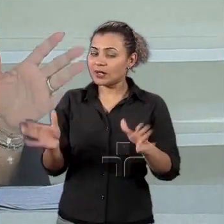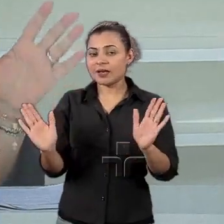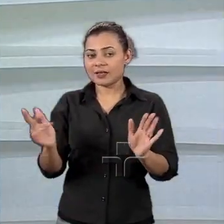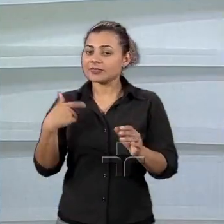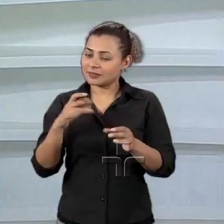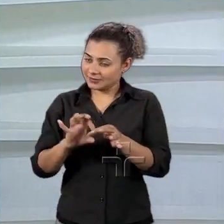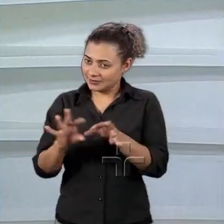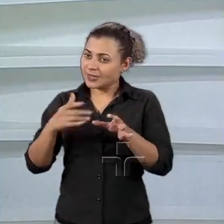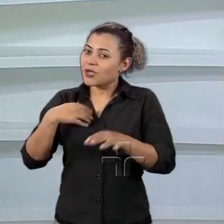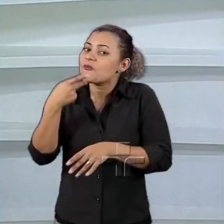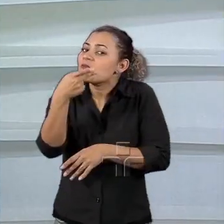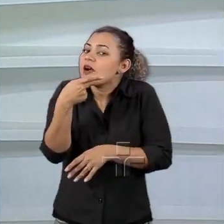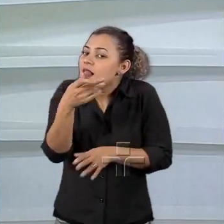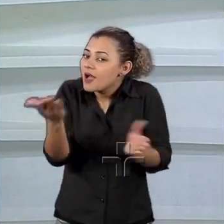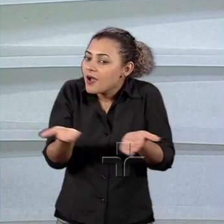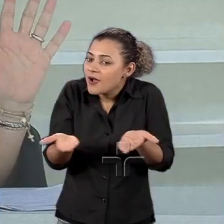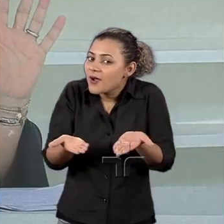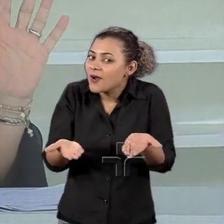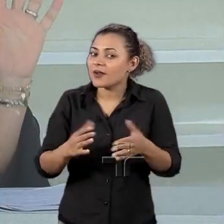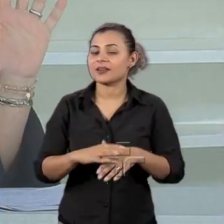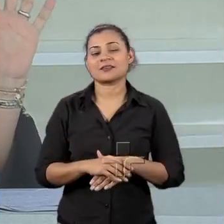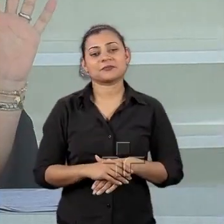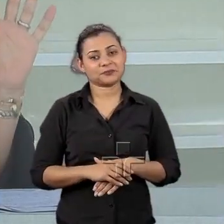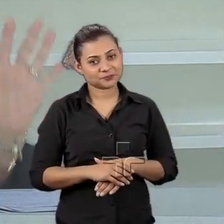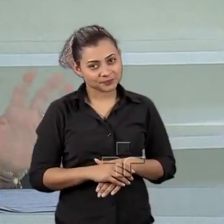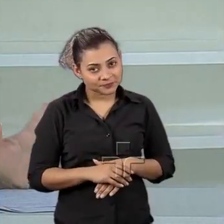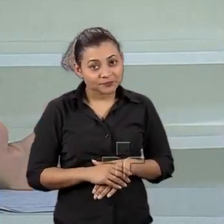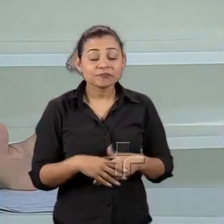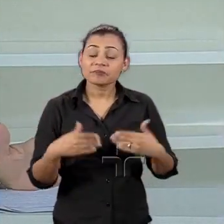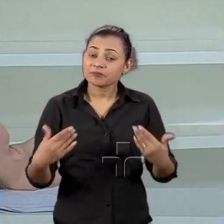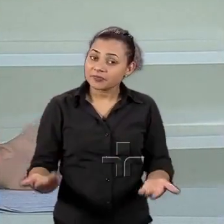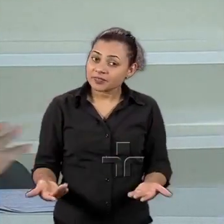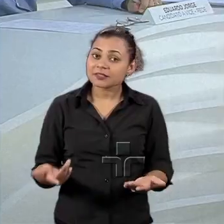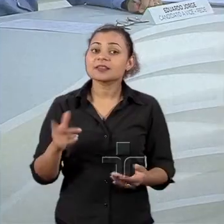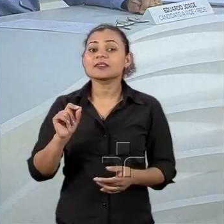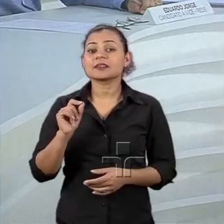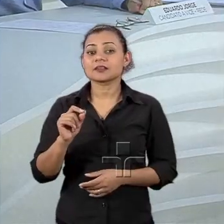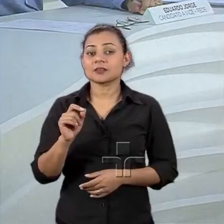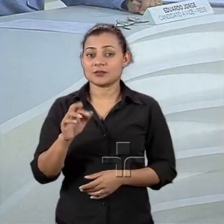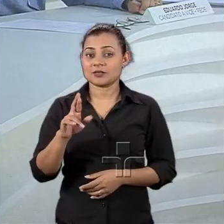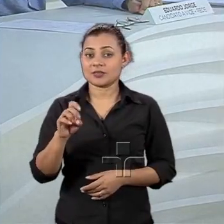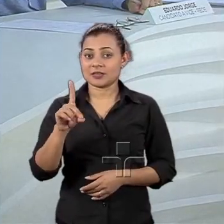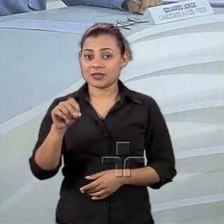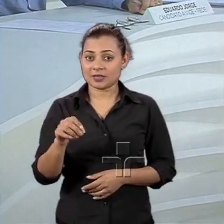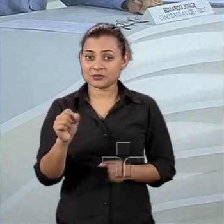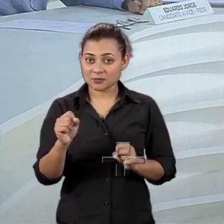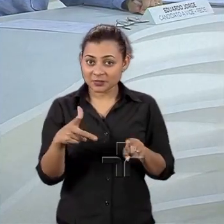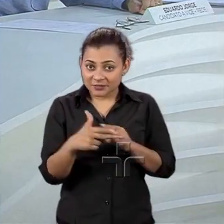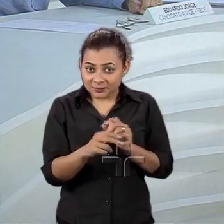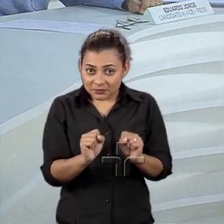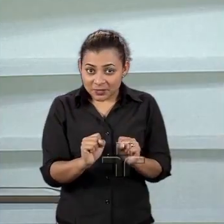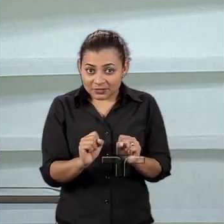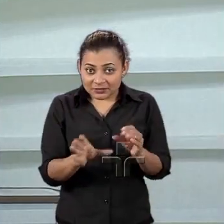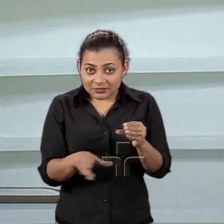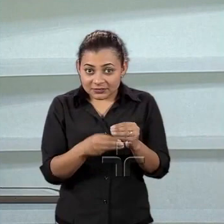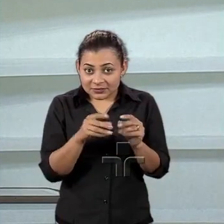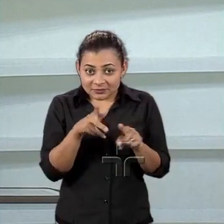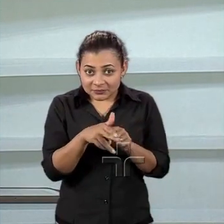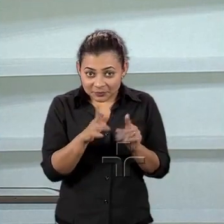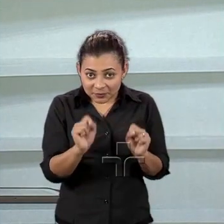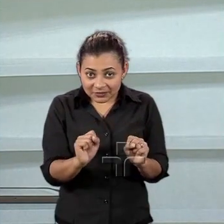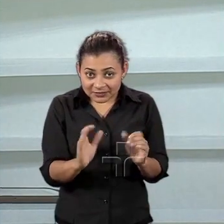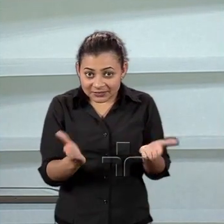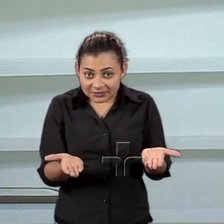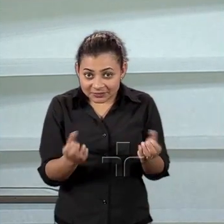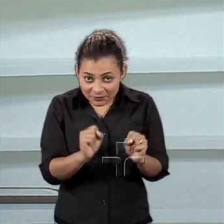Nós estamos em tempos de mulheres comando, hein? Não, o Ricardo falou que ele pode conversar à vontade aqui, não pode, Ricardo? Não. Pode ou não pode? Não,